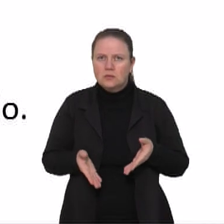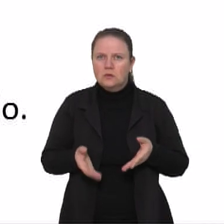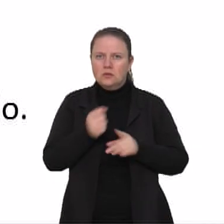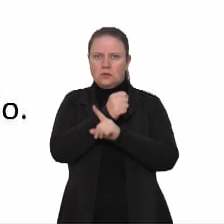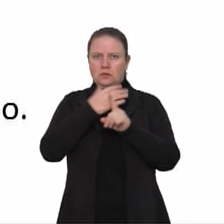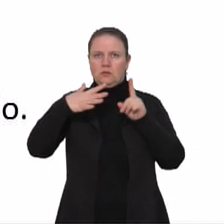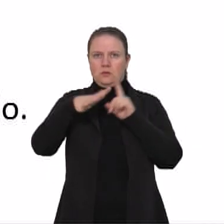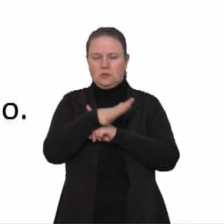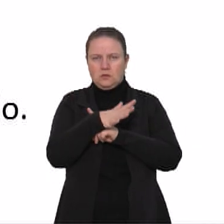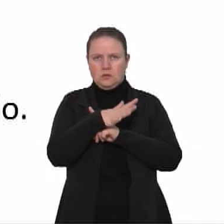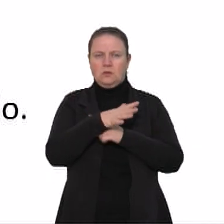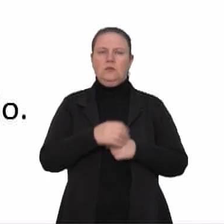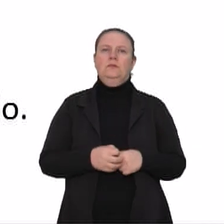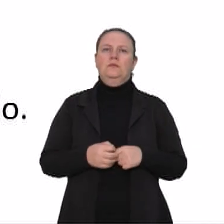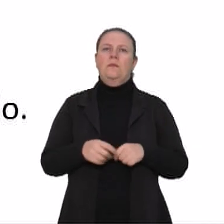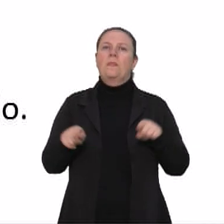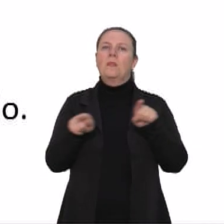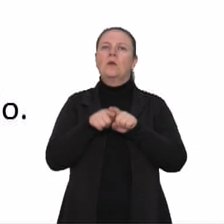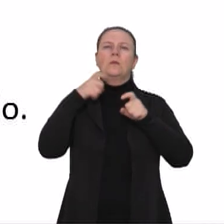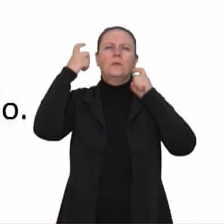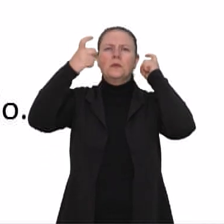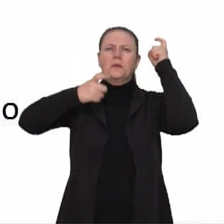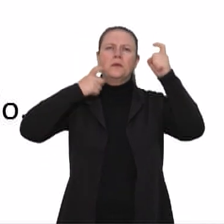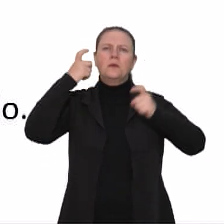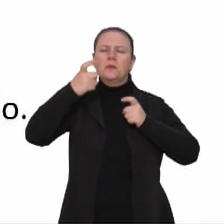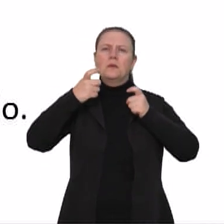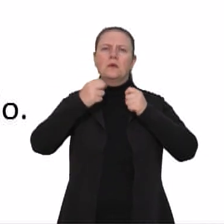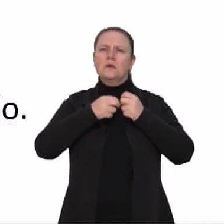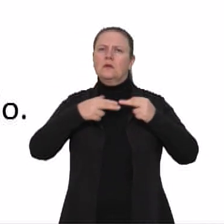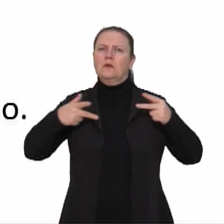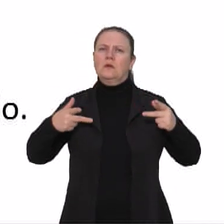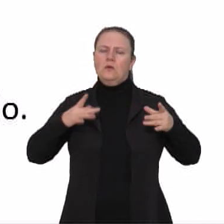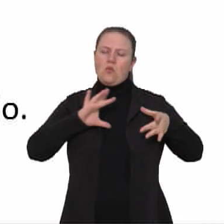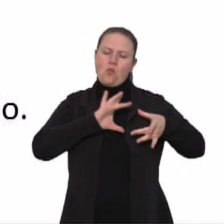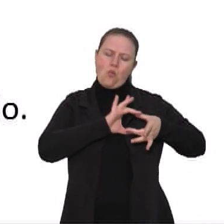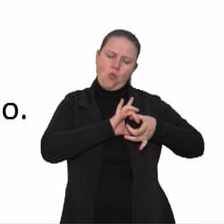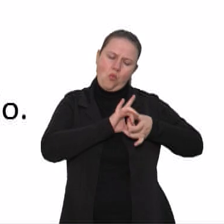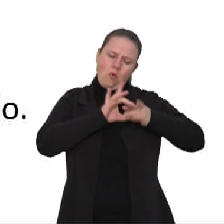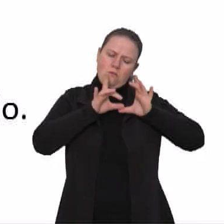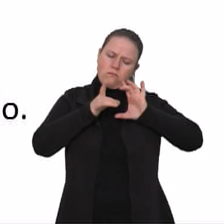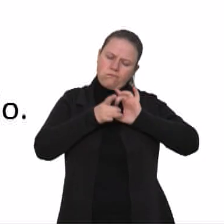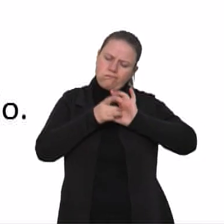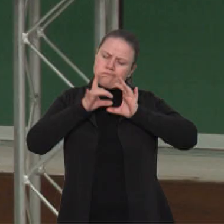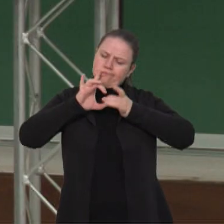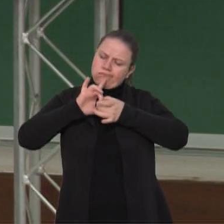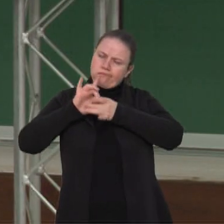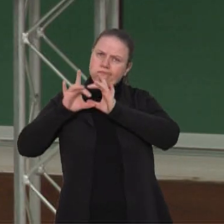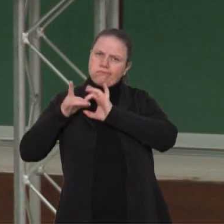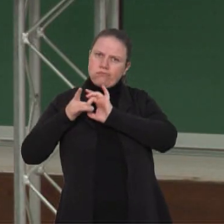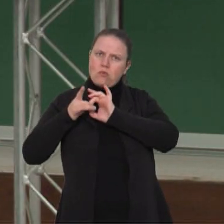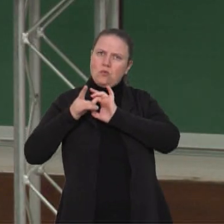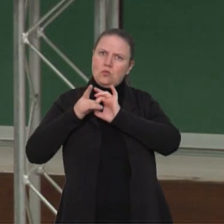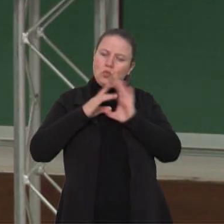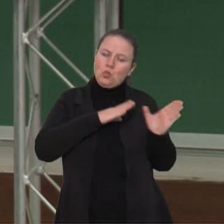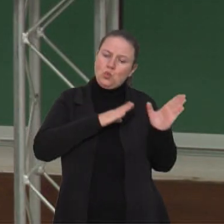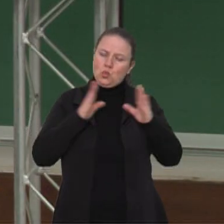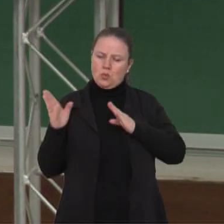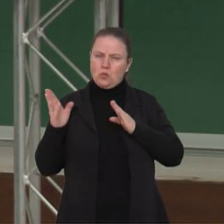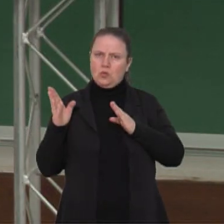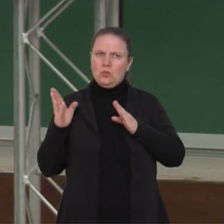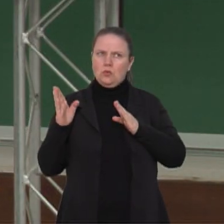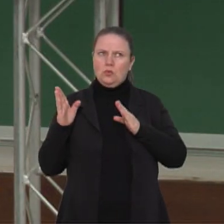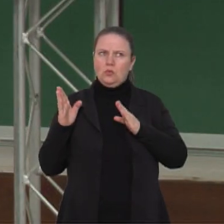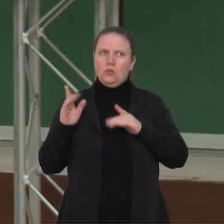né? Preocupar-se com os elementos da coerência e coesão. Então, o que você vai